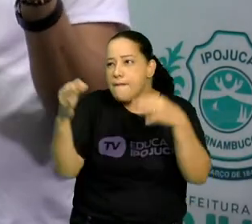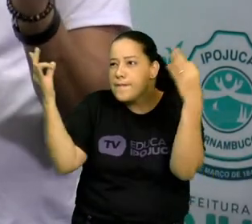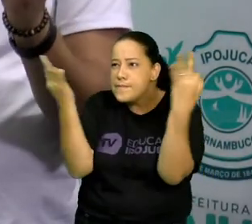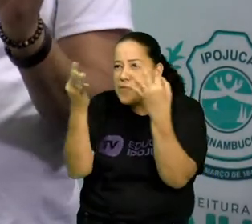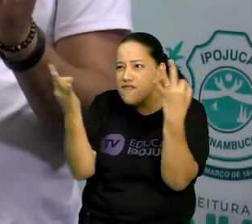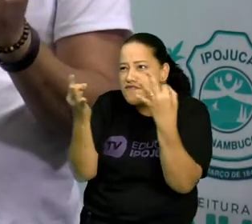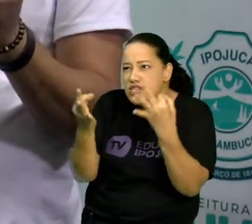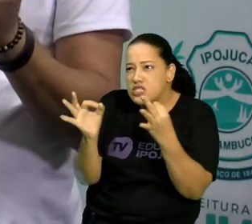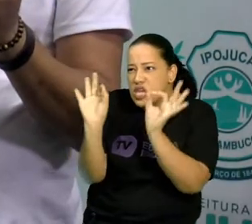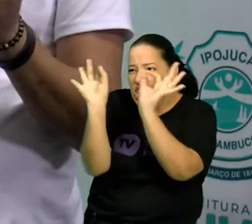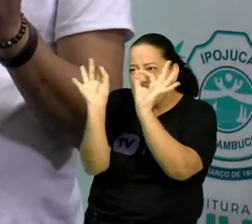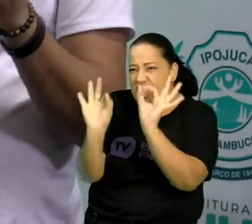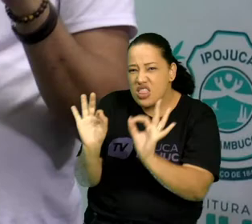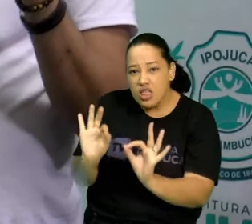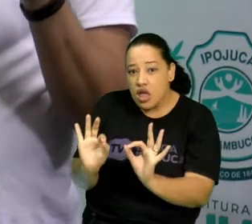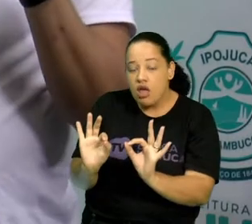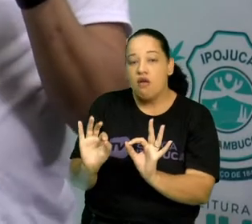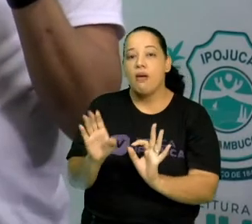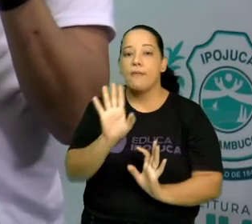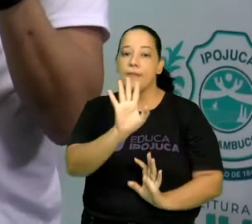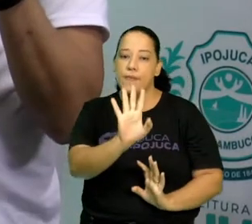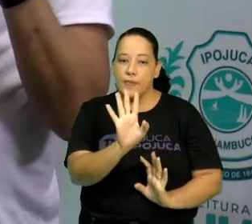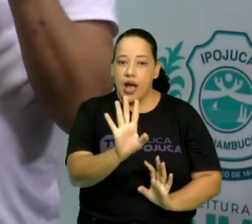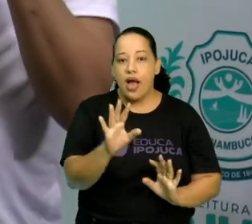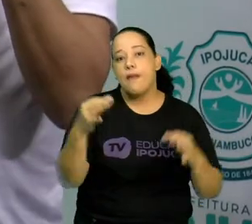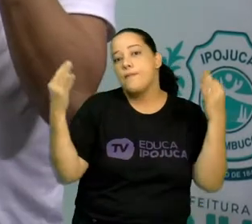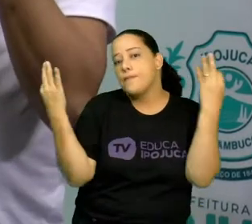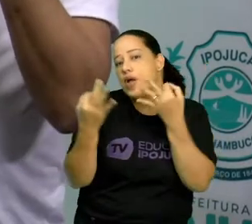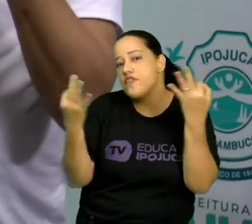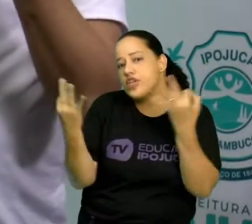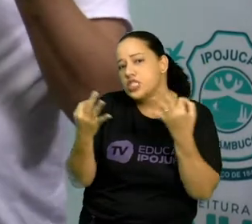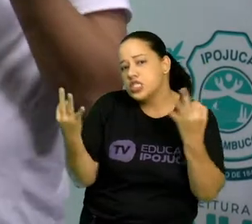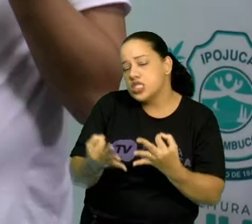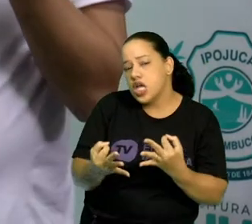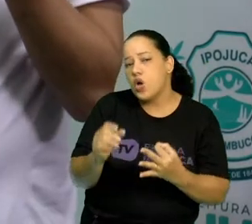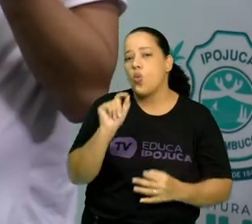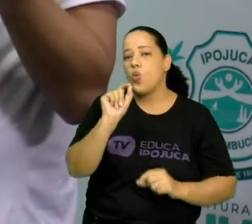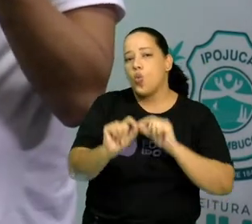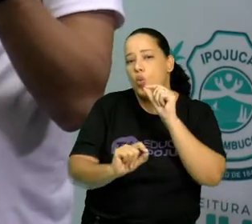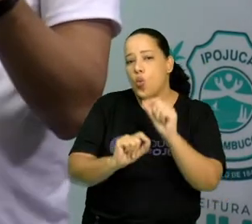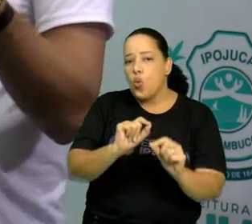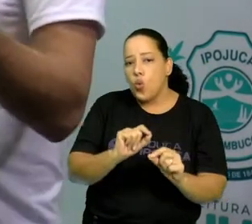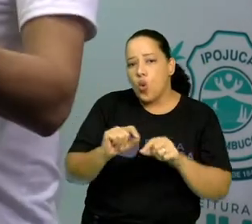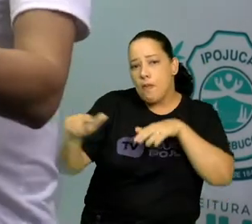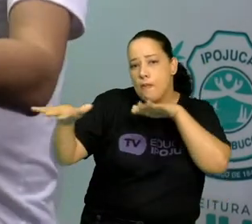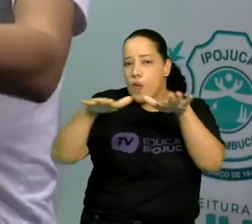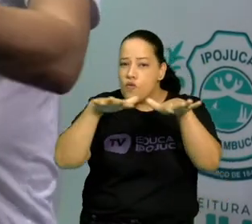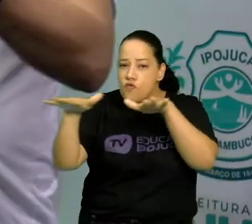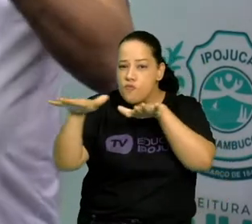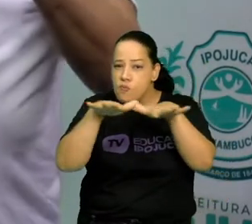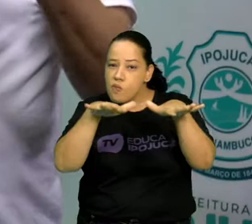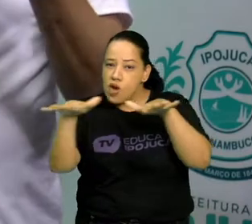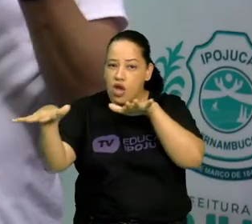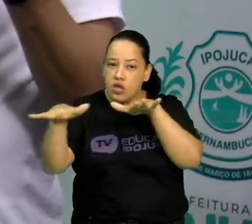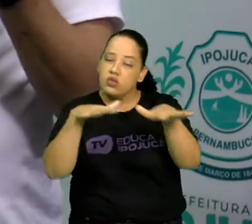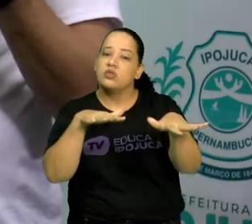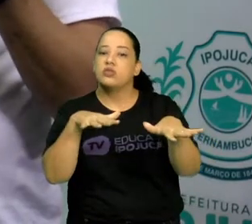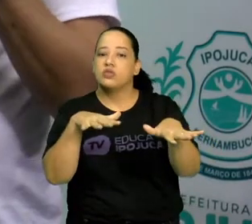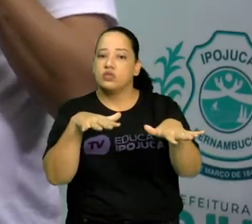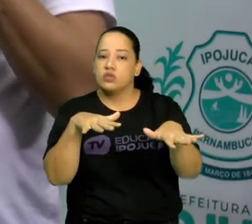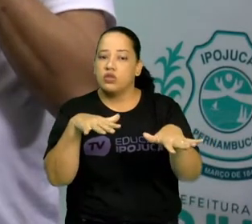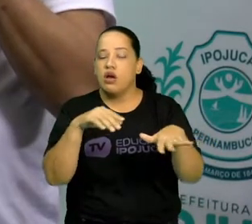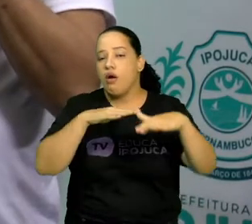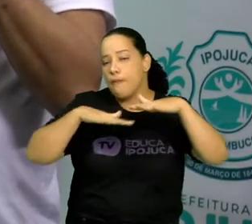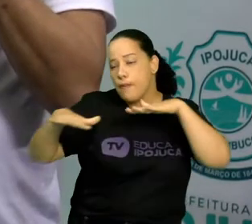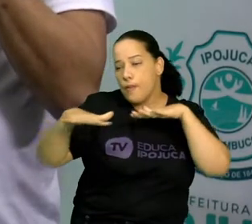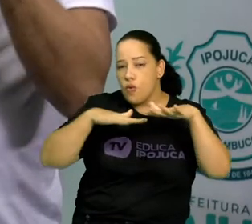perfeição do detalhe nesse sentido. É a perfeição do movimento que é feito, sabe? É a